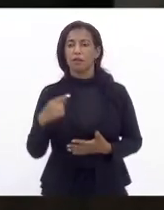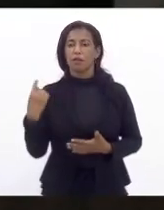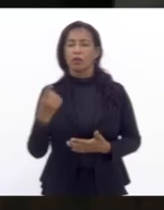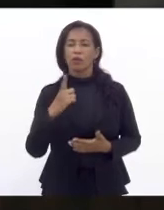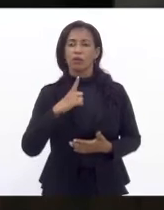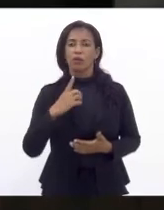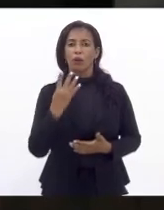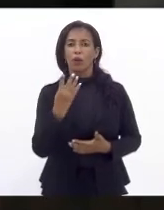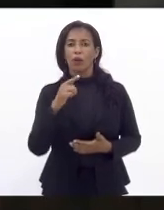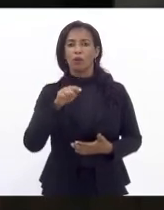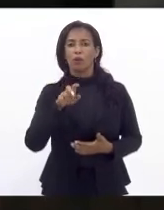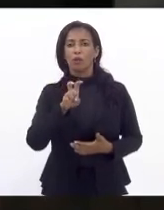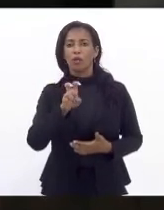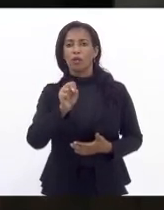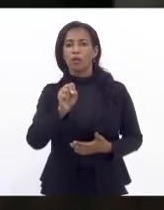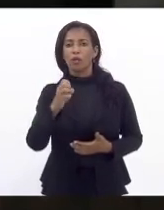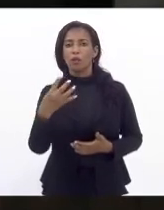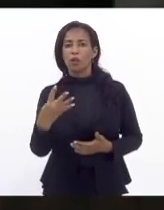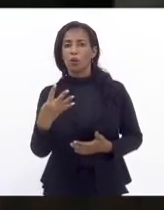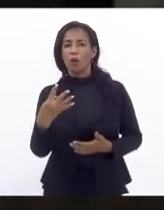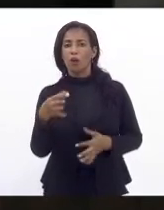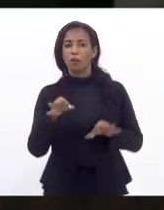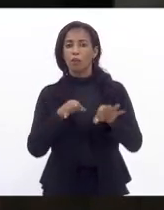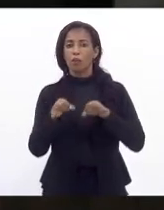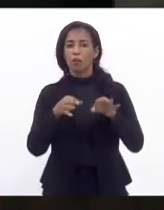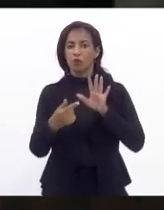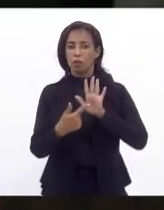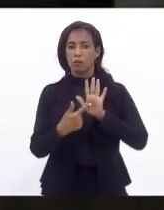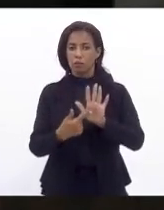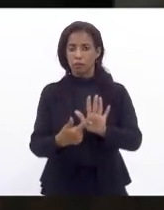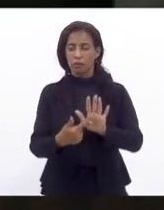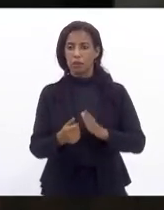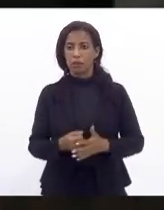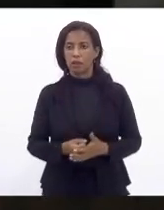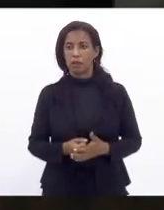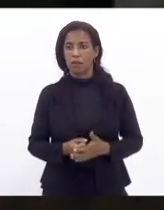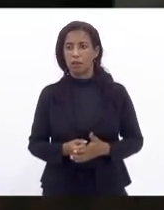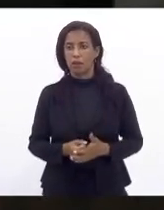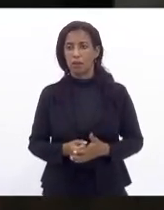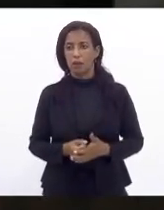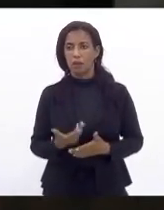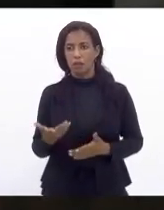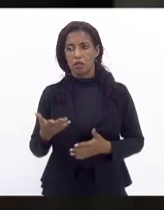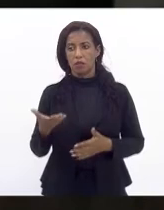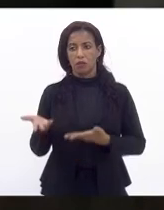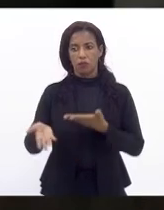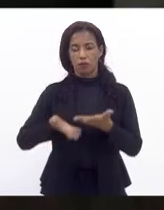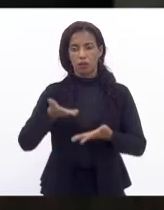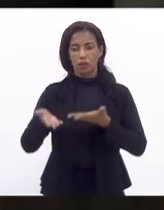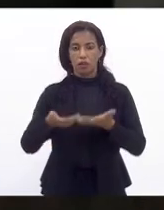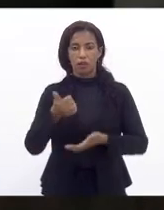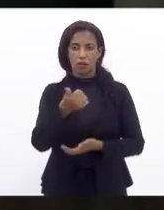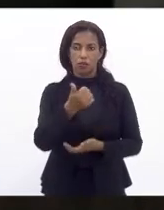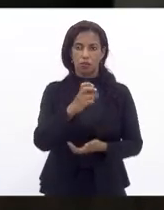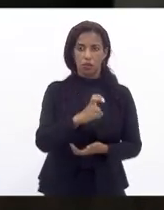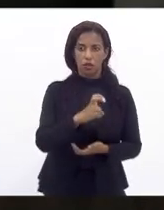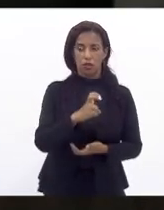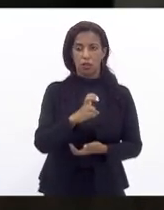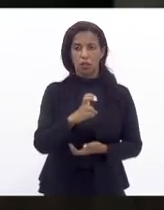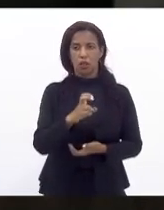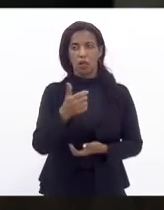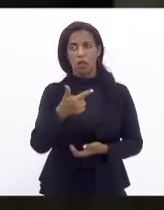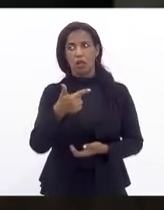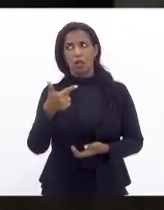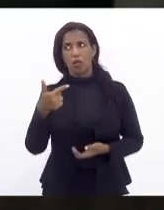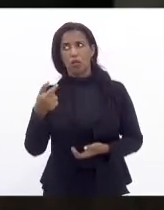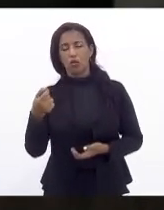tivemos 4.584 projetos apresentados. Isso foi do ano de 15 ao ano